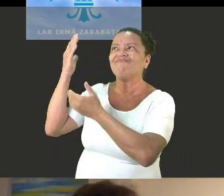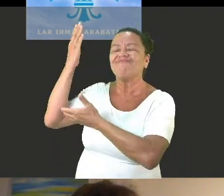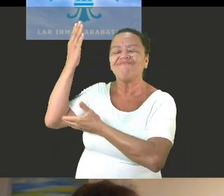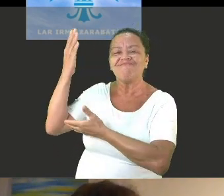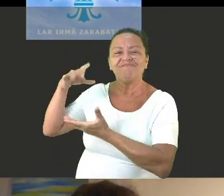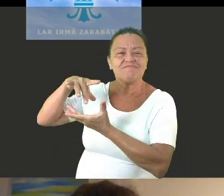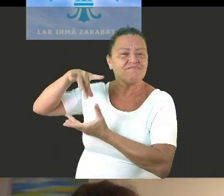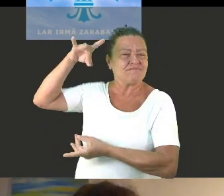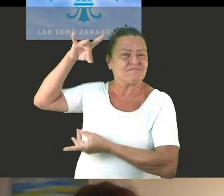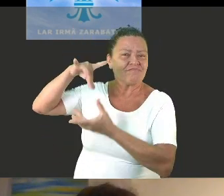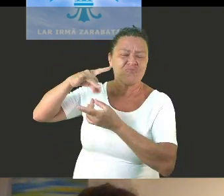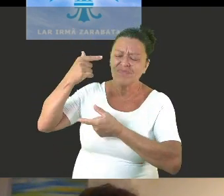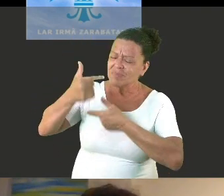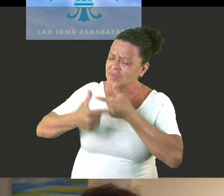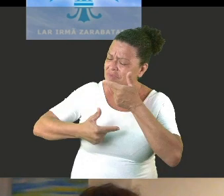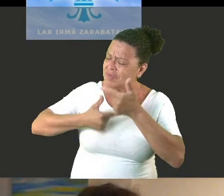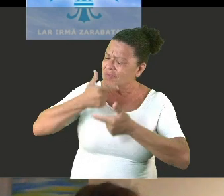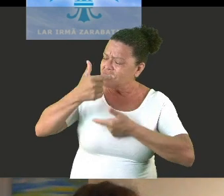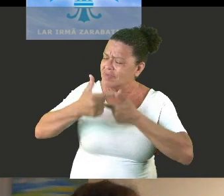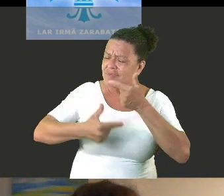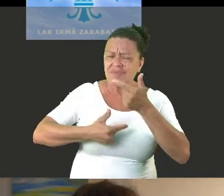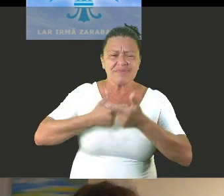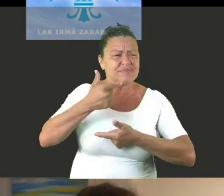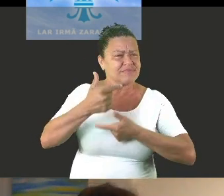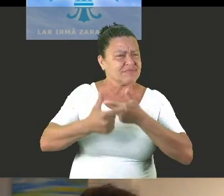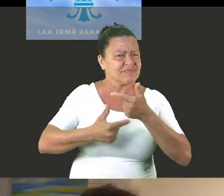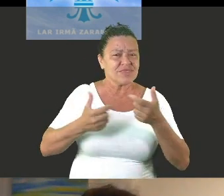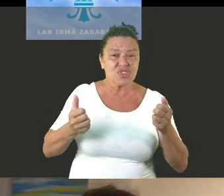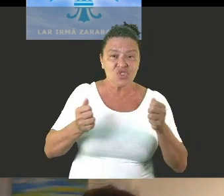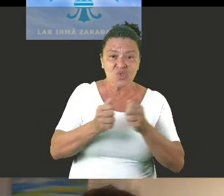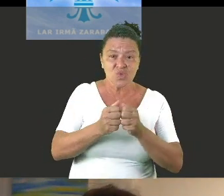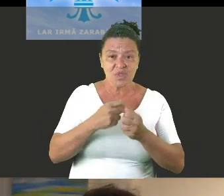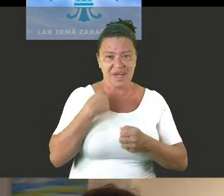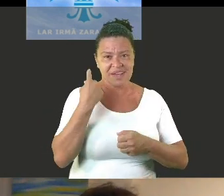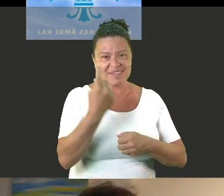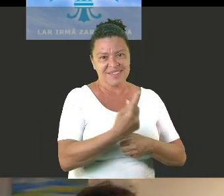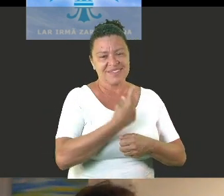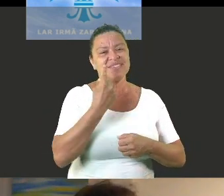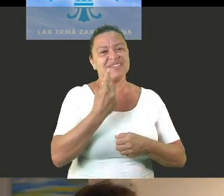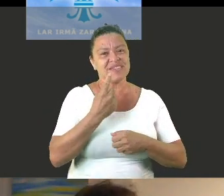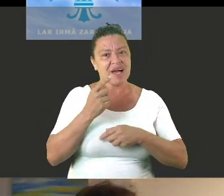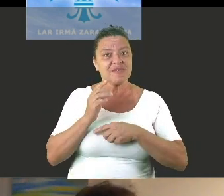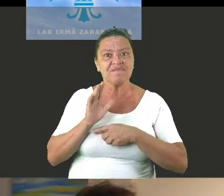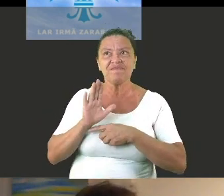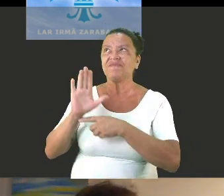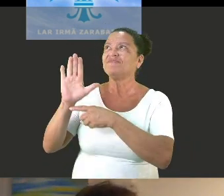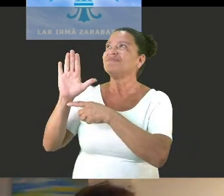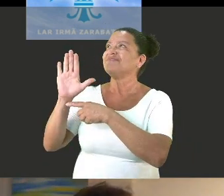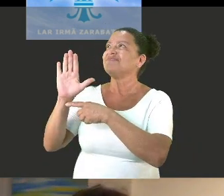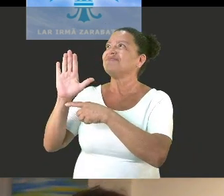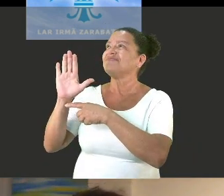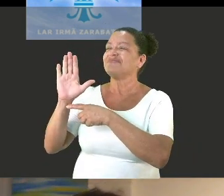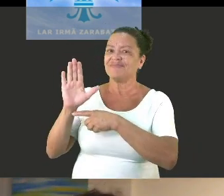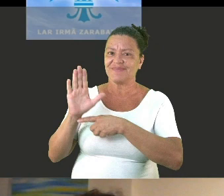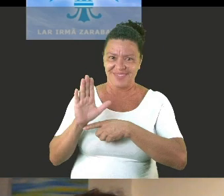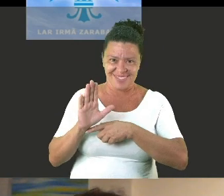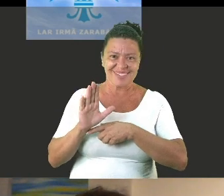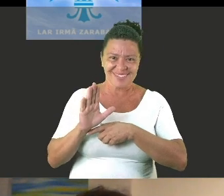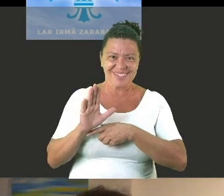benfeitores incansáveis que se reúnem a nós. Colaboremos então para que